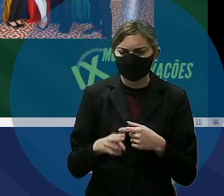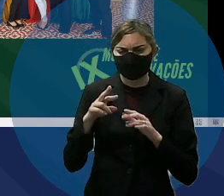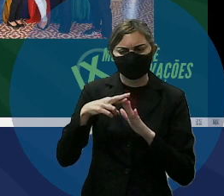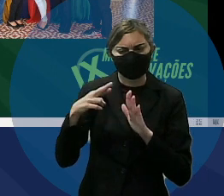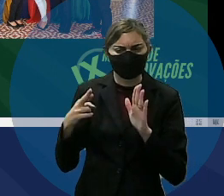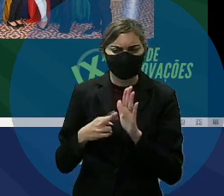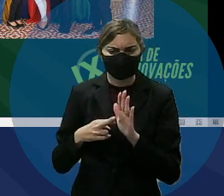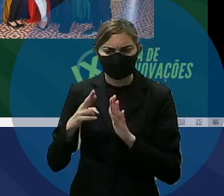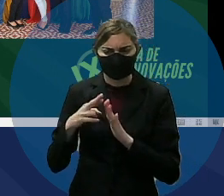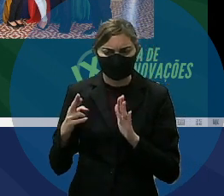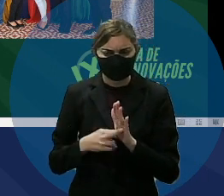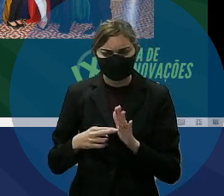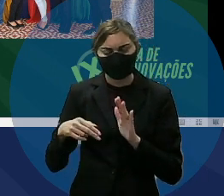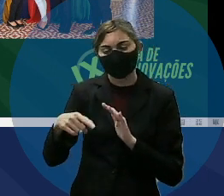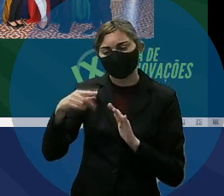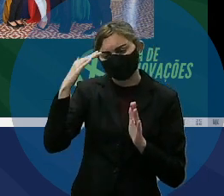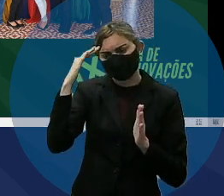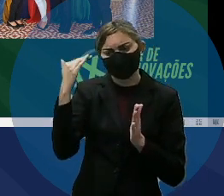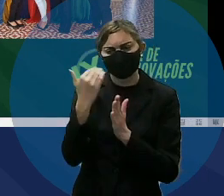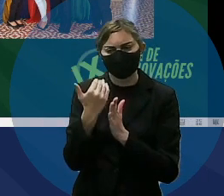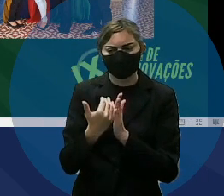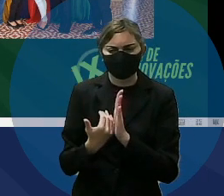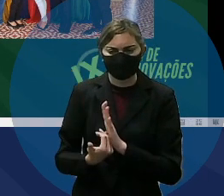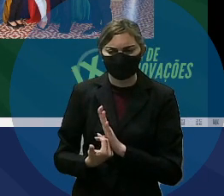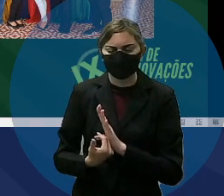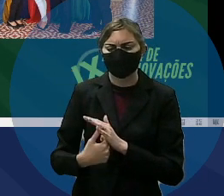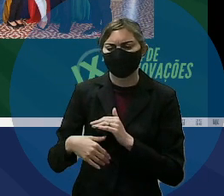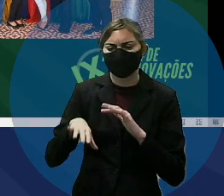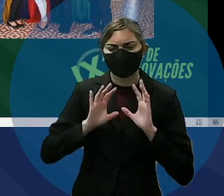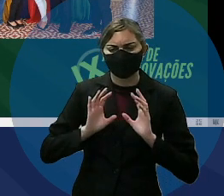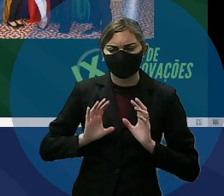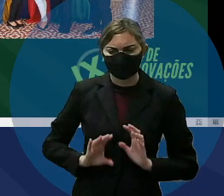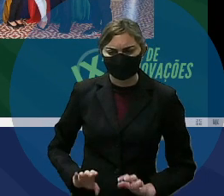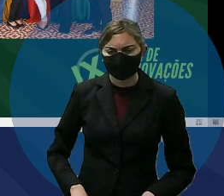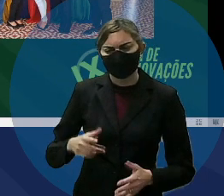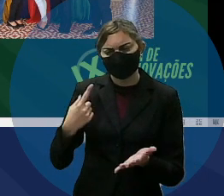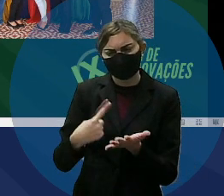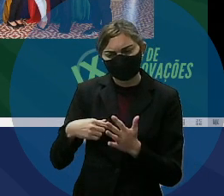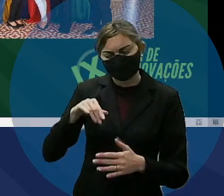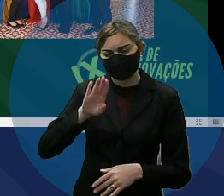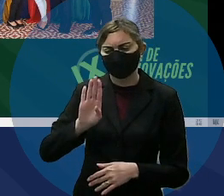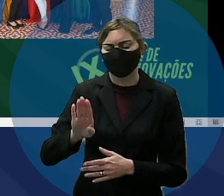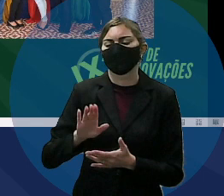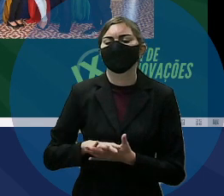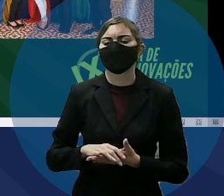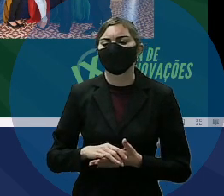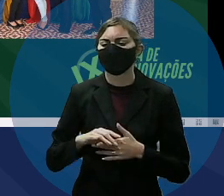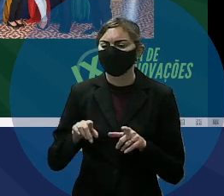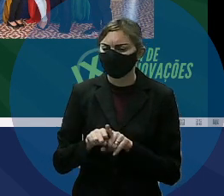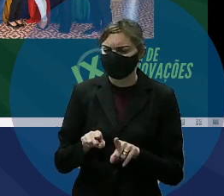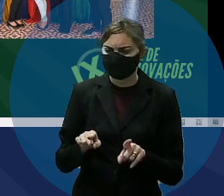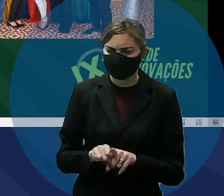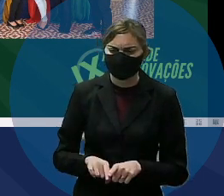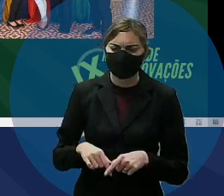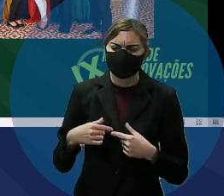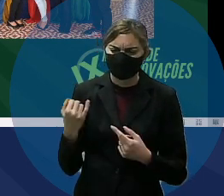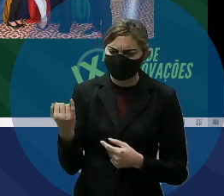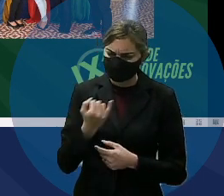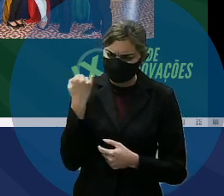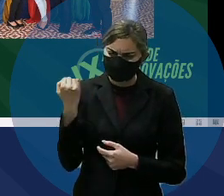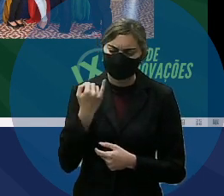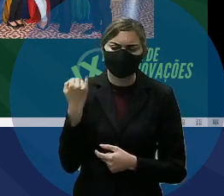que eles acabam cumprindo, comportamento, comprometimento, e ainda o mais importante, que